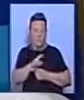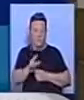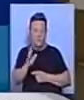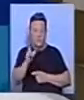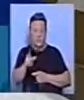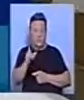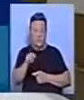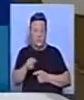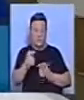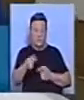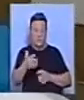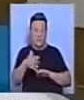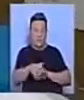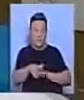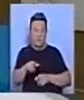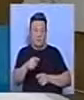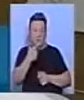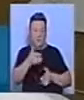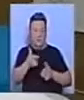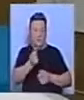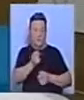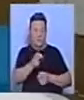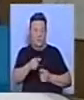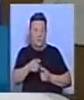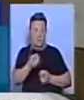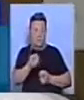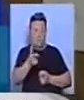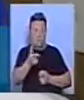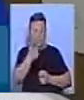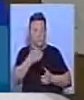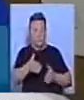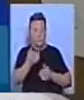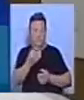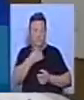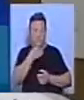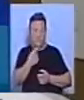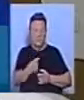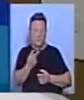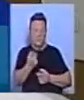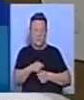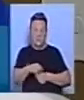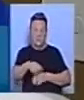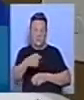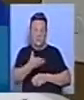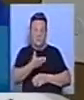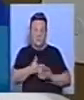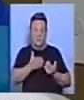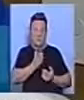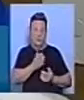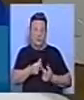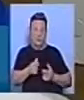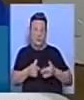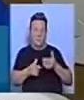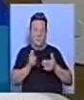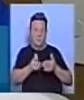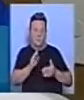onde também está integrado e se tocam joana 1 do real que teve como o free dois edifícios entre hoje o primeiro